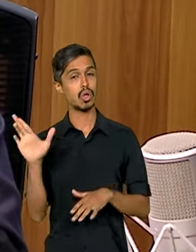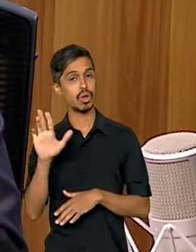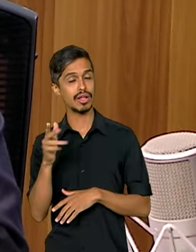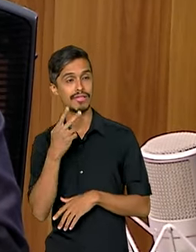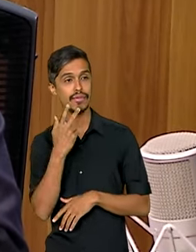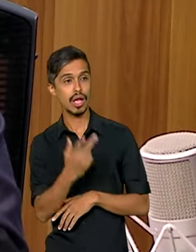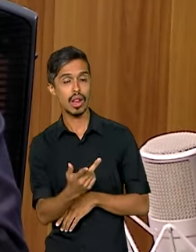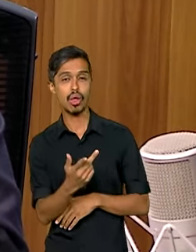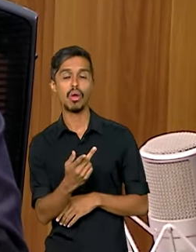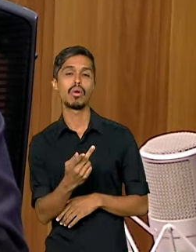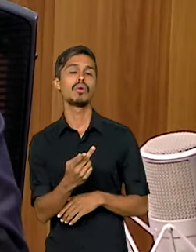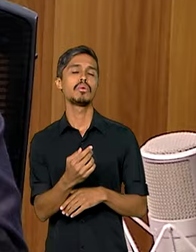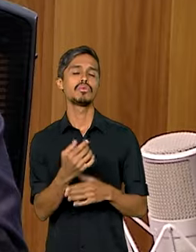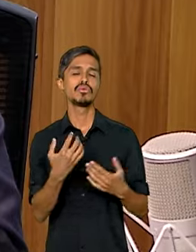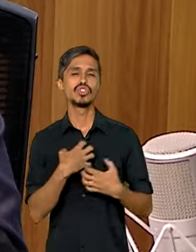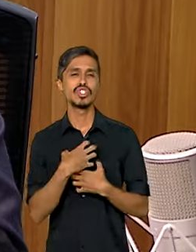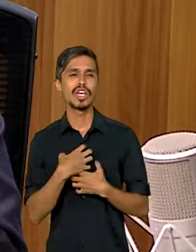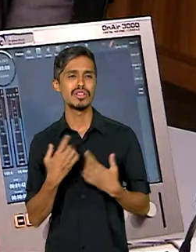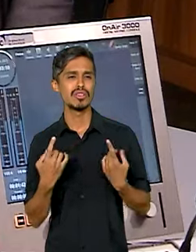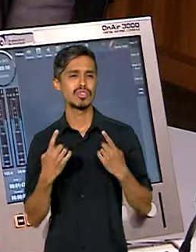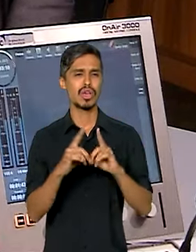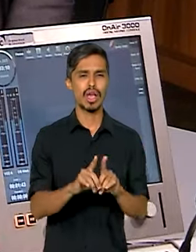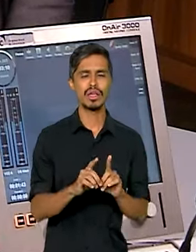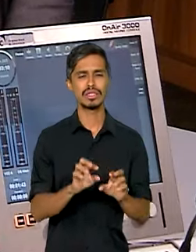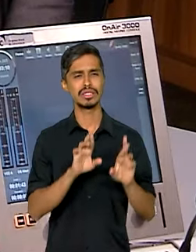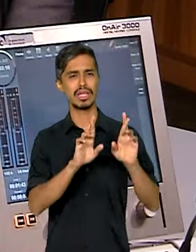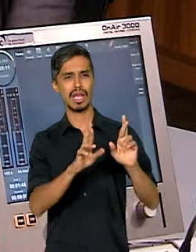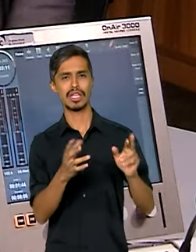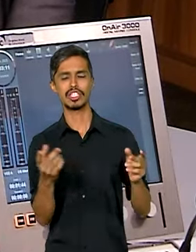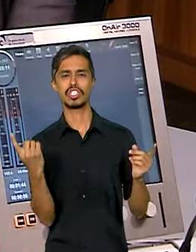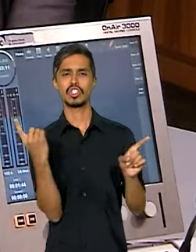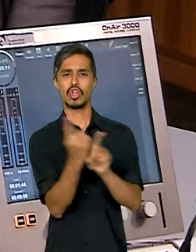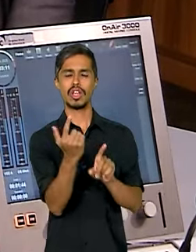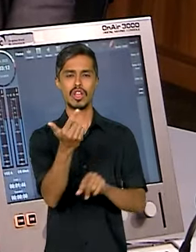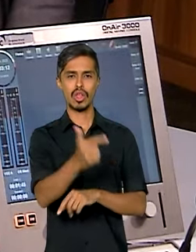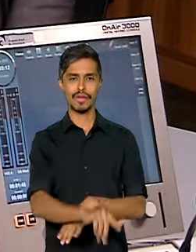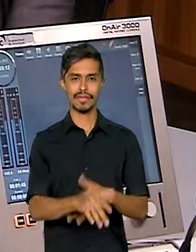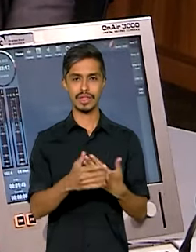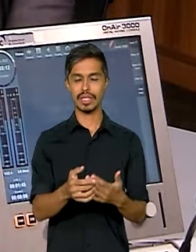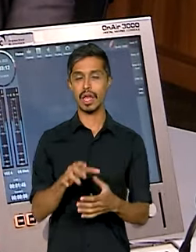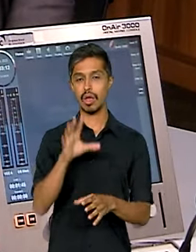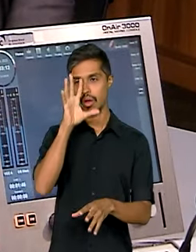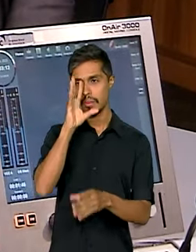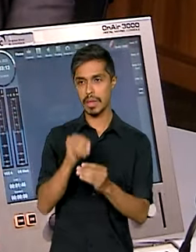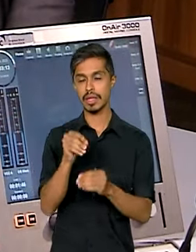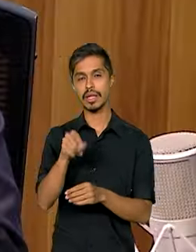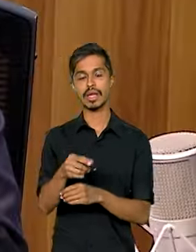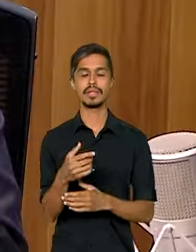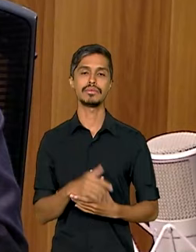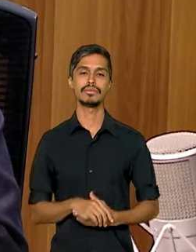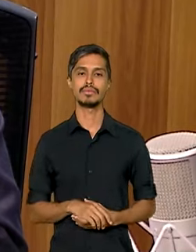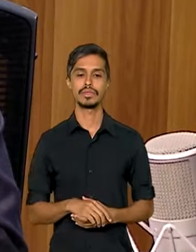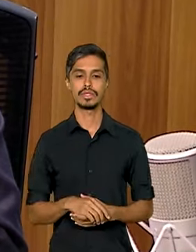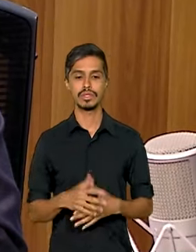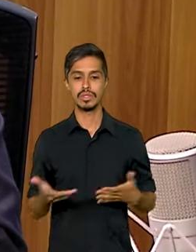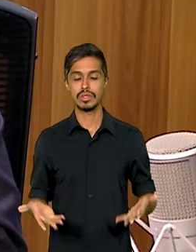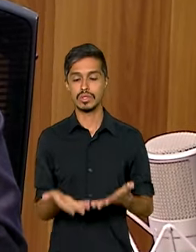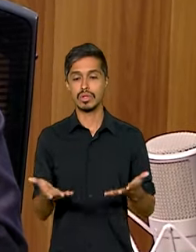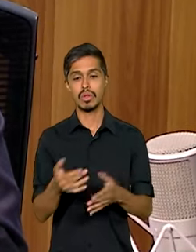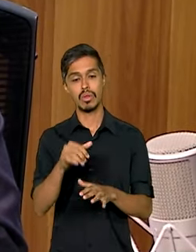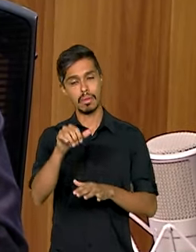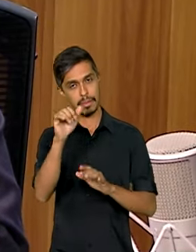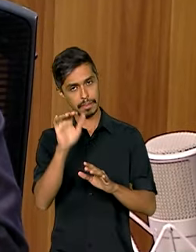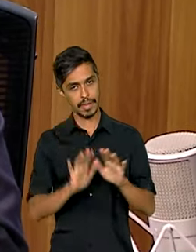Lula uma palavra de união de esperança e de Reencontro e este é o sentido dessa campanha que está mobilizando o